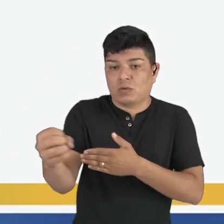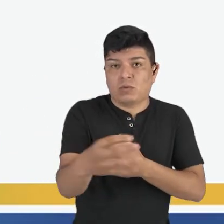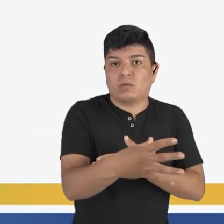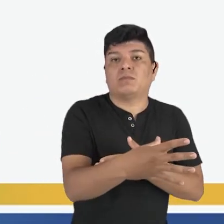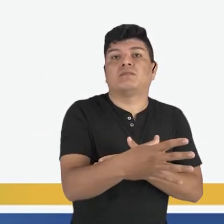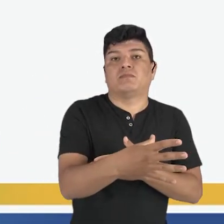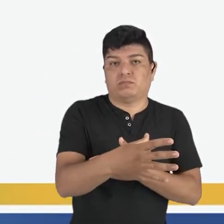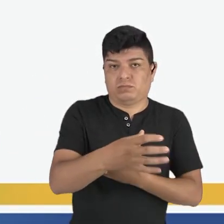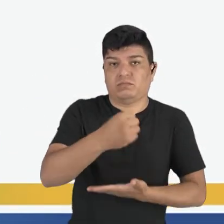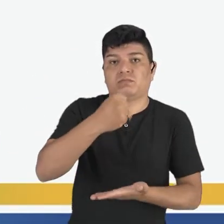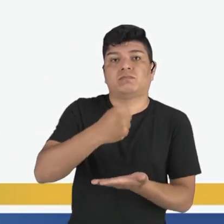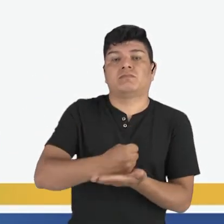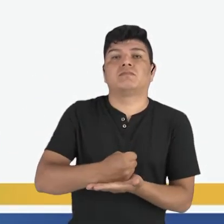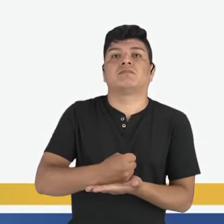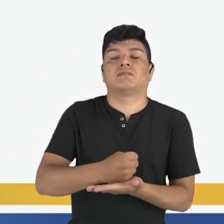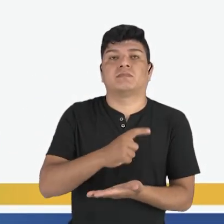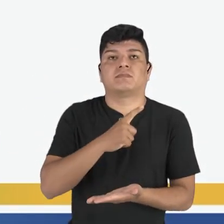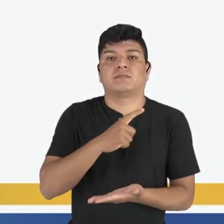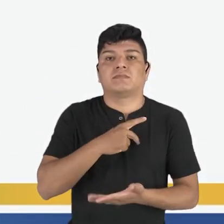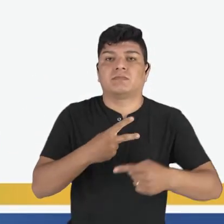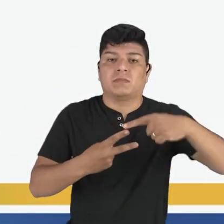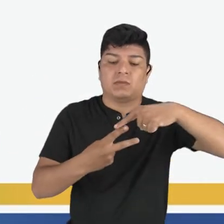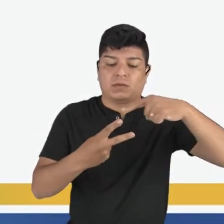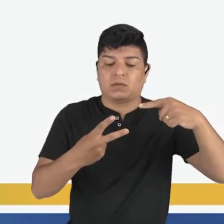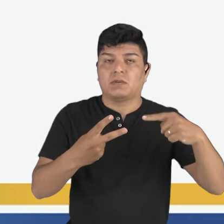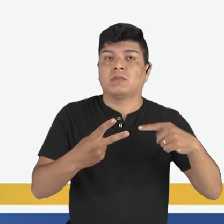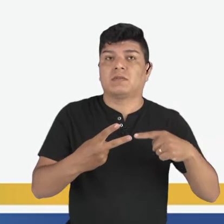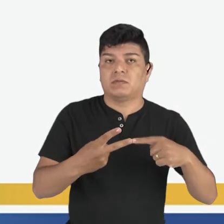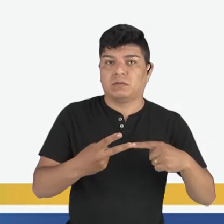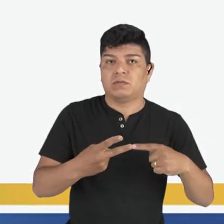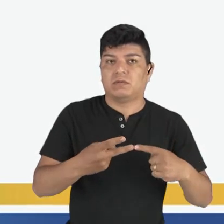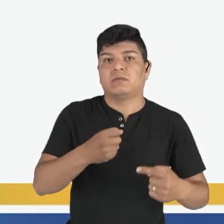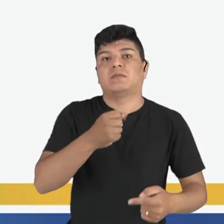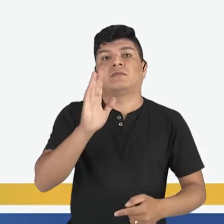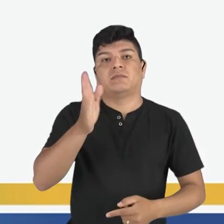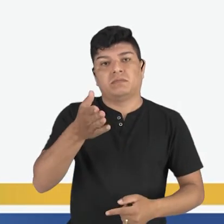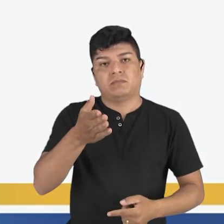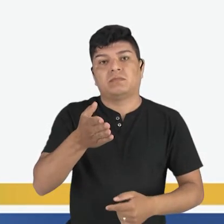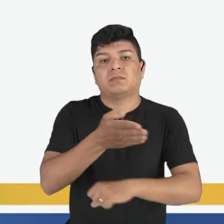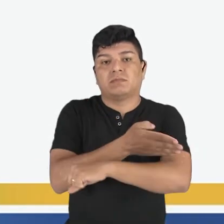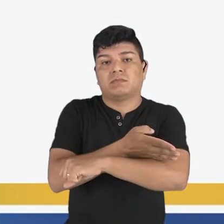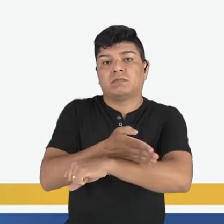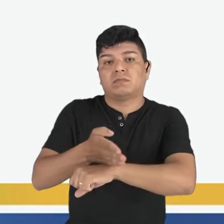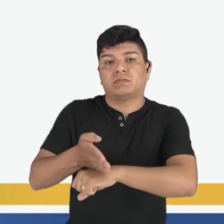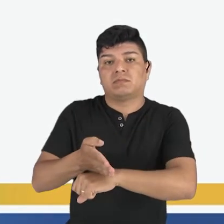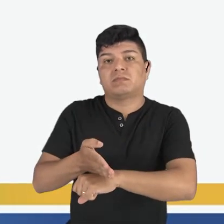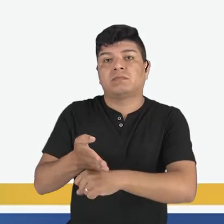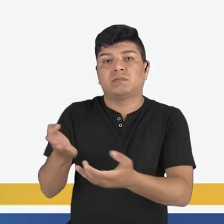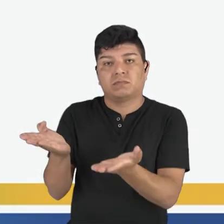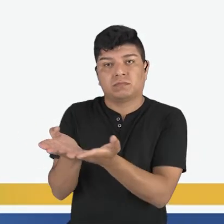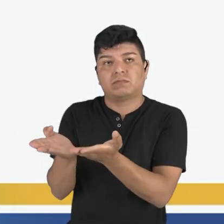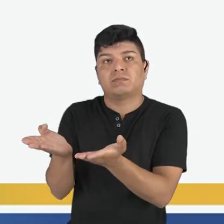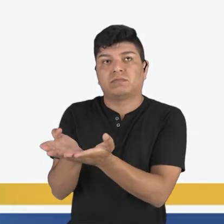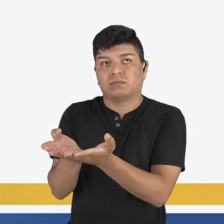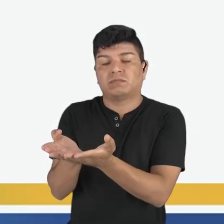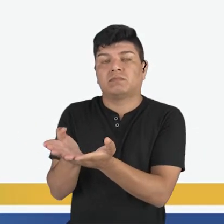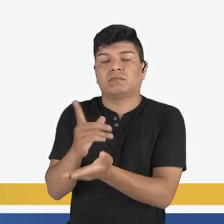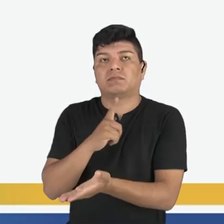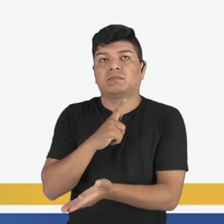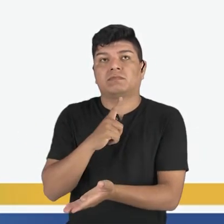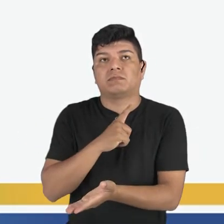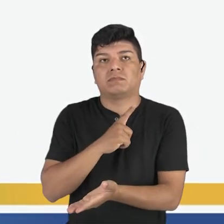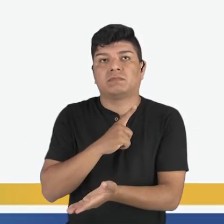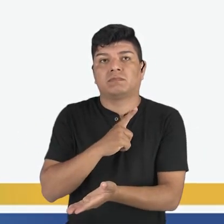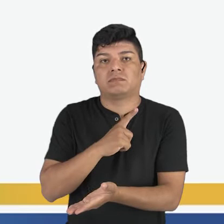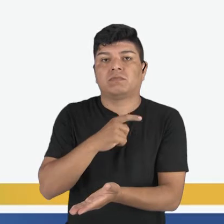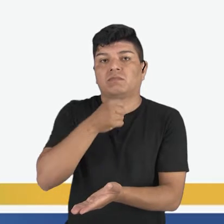Testamento. Então nós temos dois tipos de Antigo Testamento. Já falamos, na tradição evangélica, tá? Nós temos o